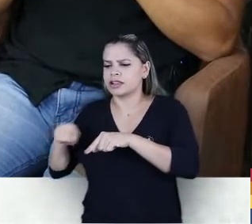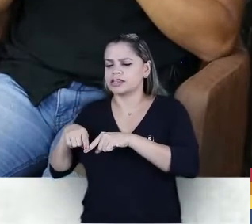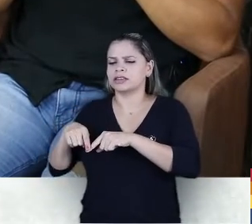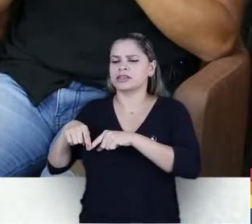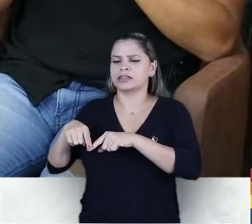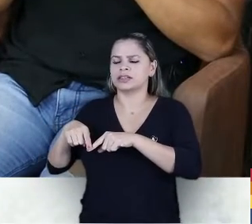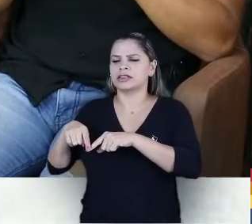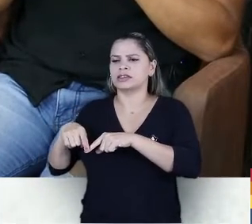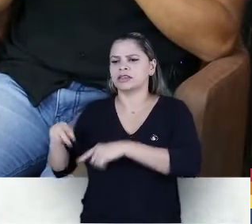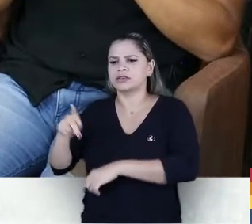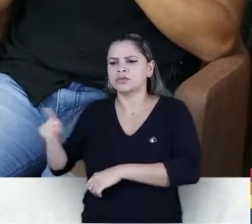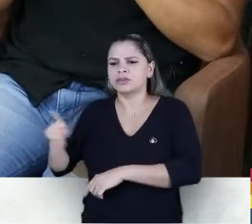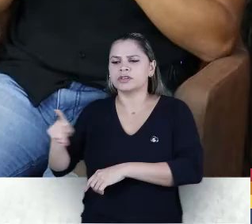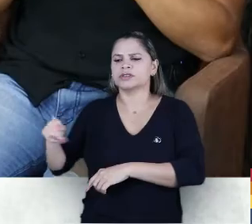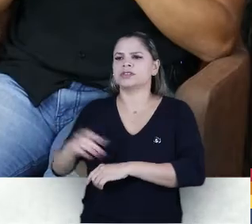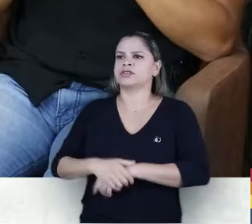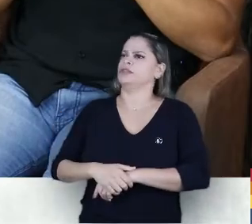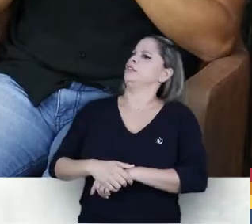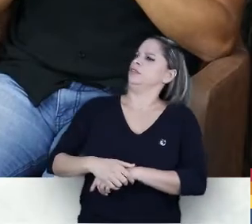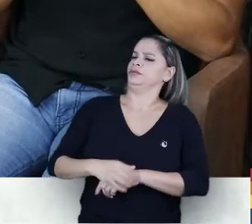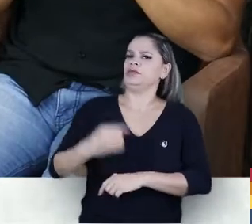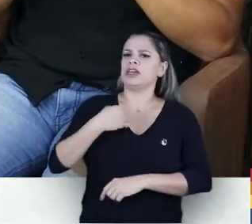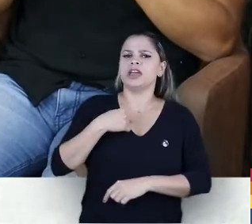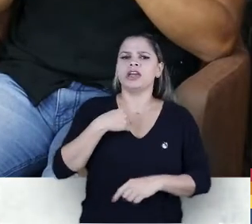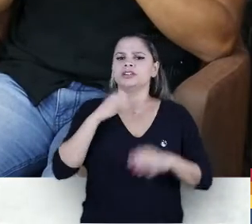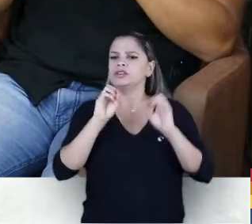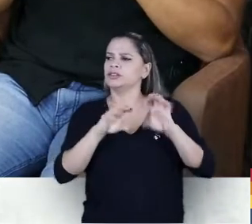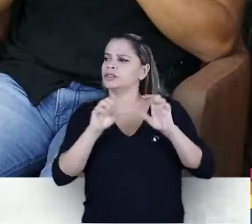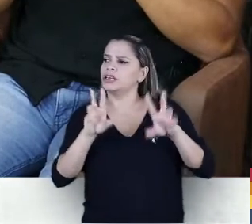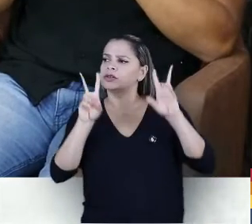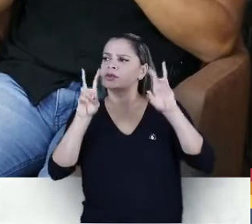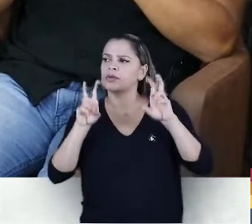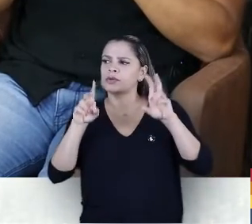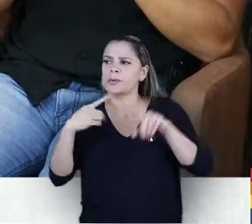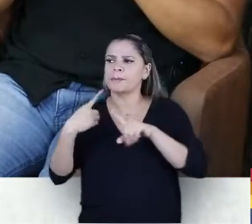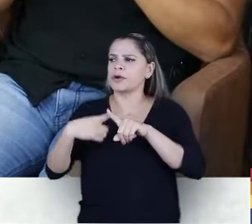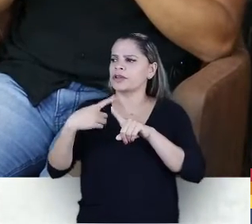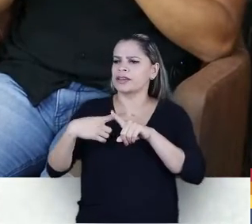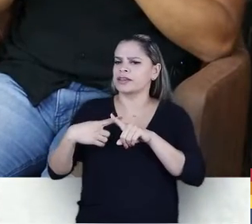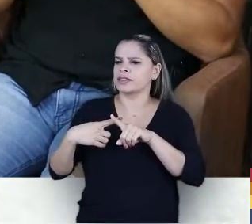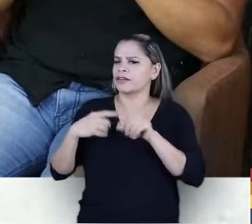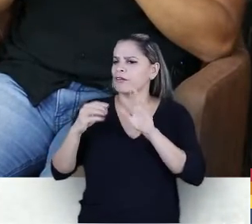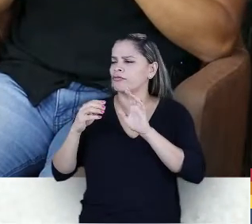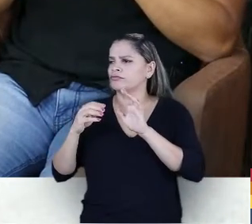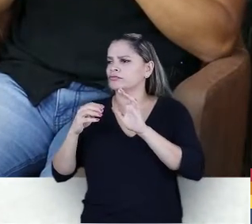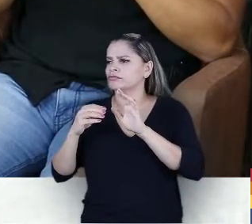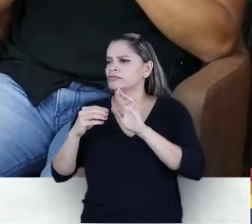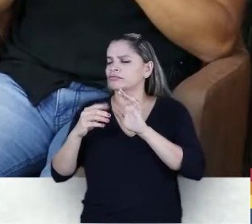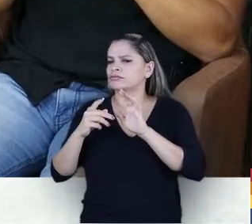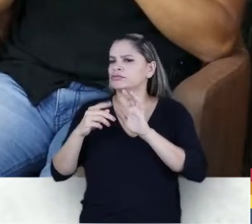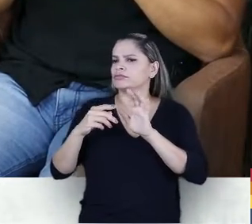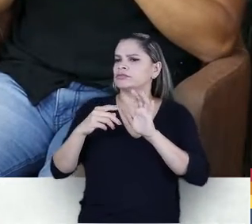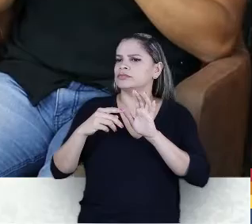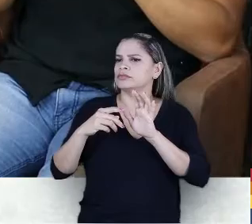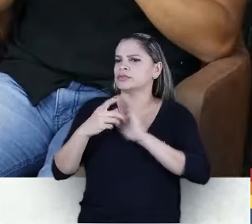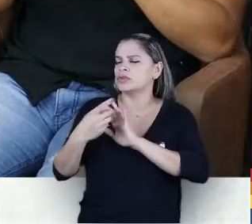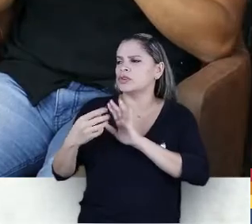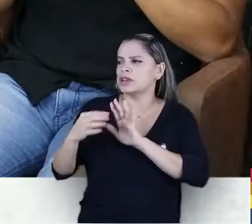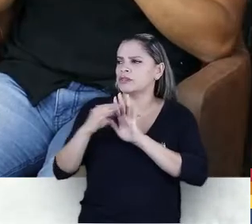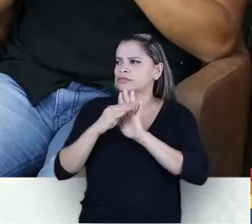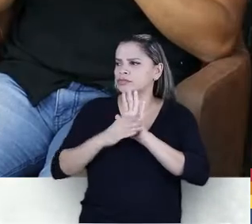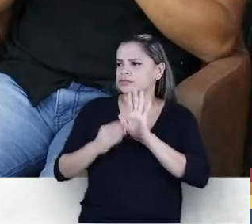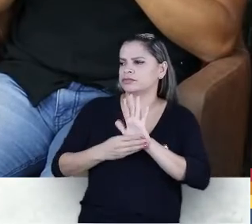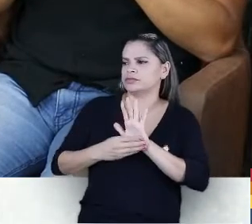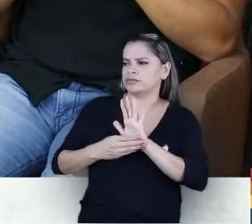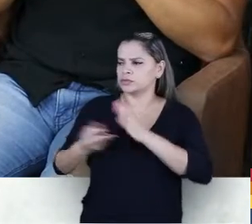não executamos. Então, essa conversa ali, que está ali numa sala de professores e tal, numa troca de ideias, eu estou trabalhando isso, ele está trabalhando aquilo, por